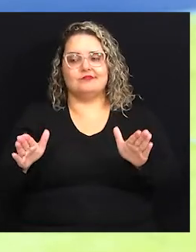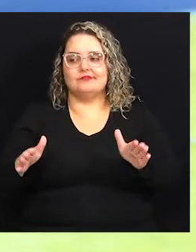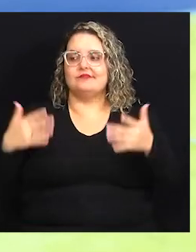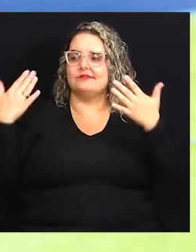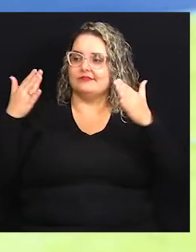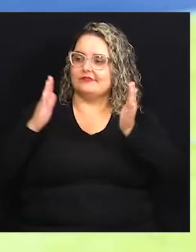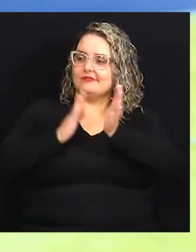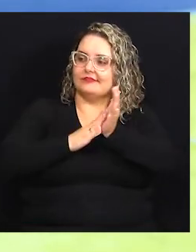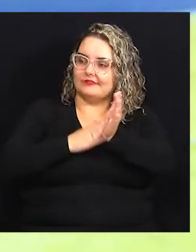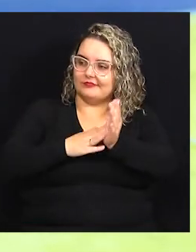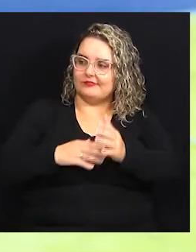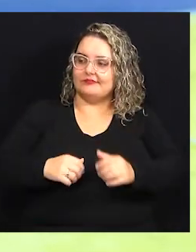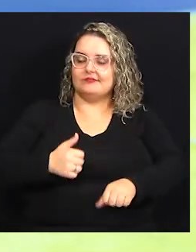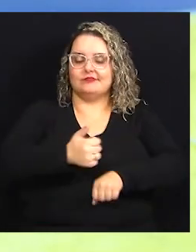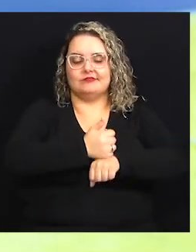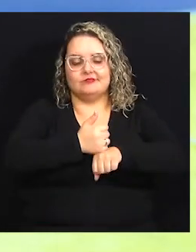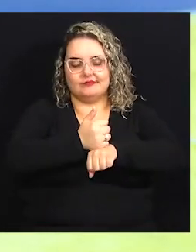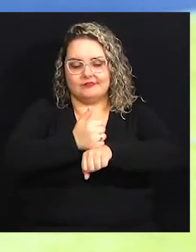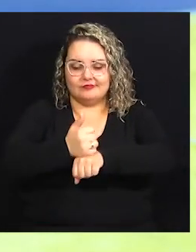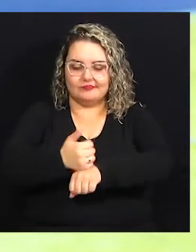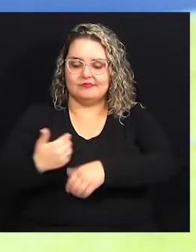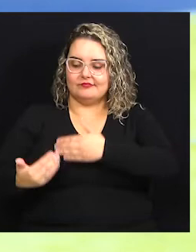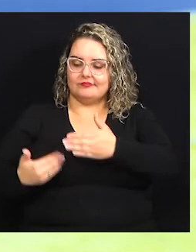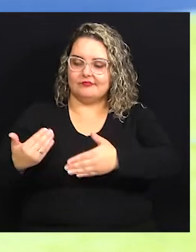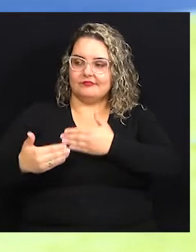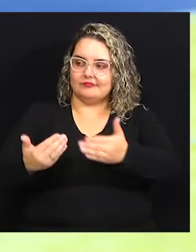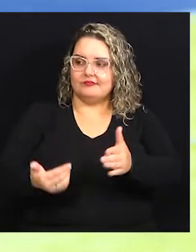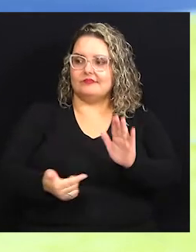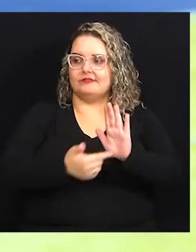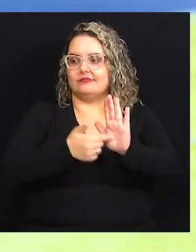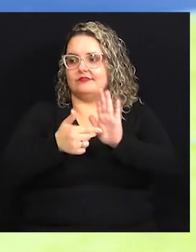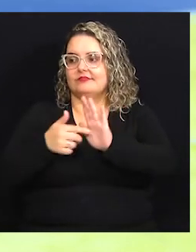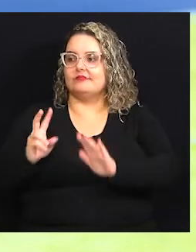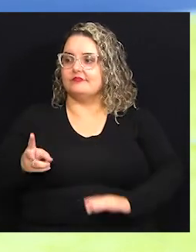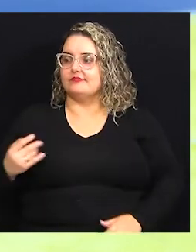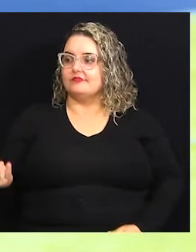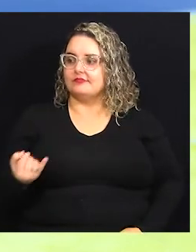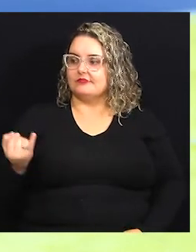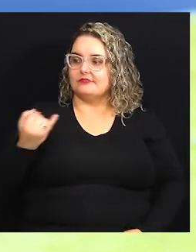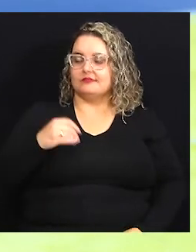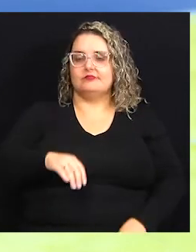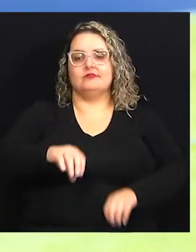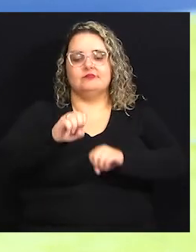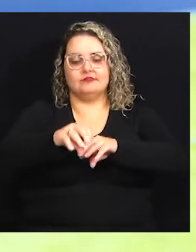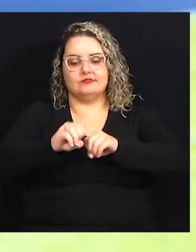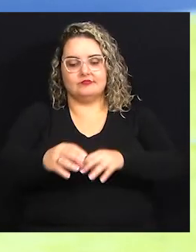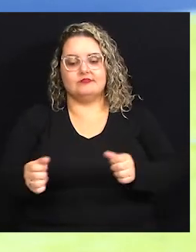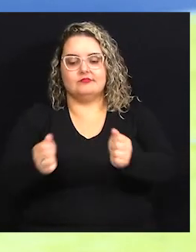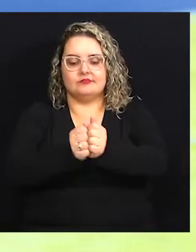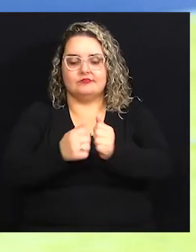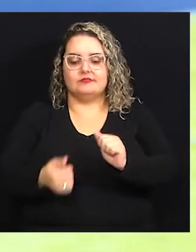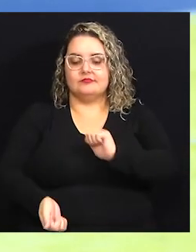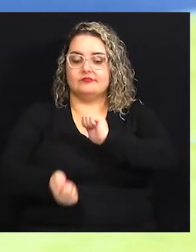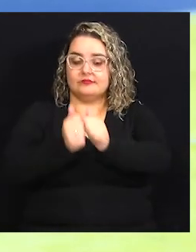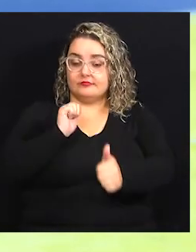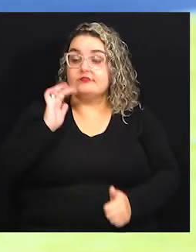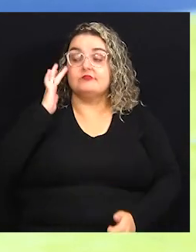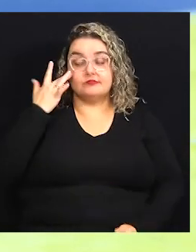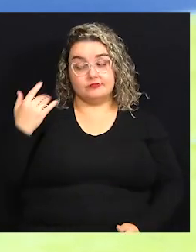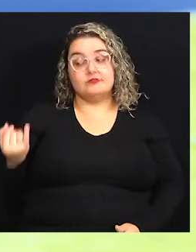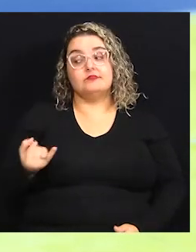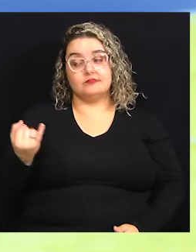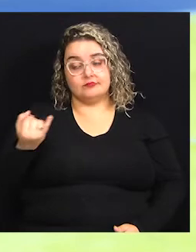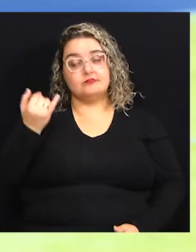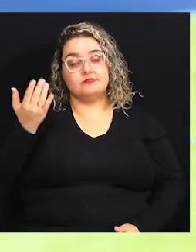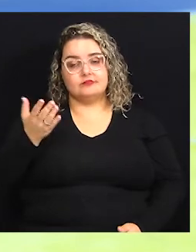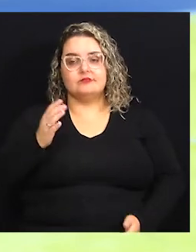abertas. Parabéns pela sua carreira, pela sua trajetória, demonstrando sempre a importância da educação aliada com o esporte. Isso eu acho